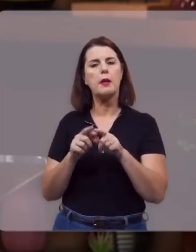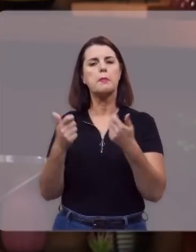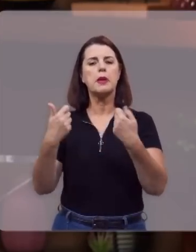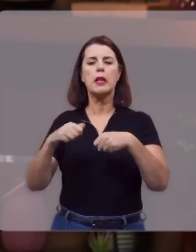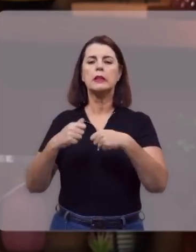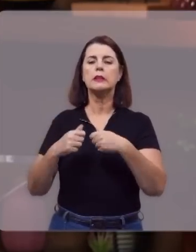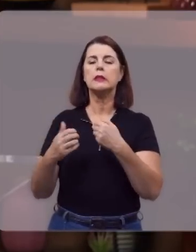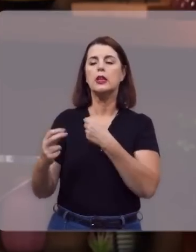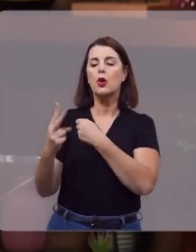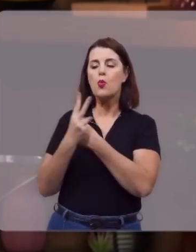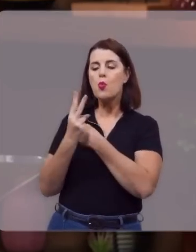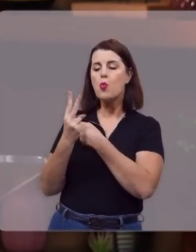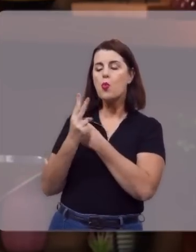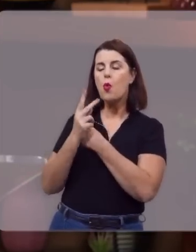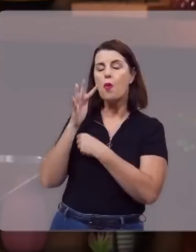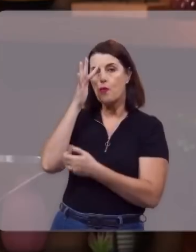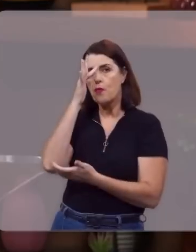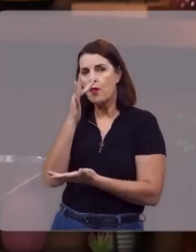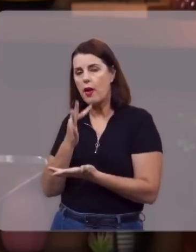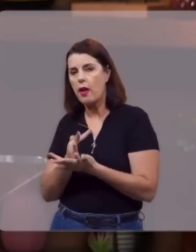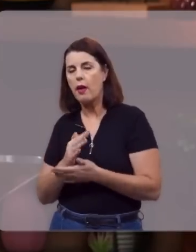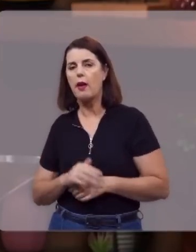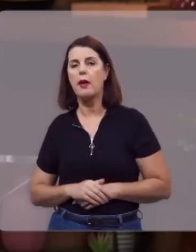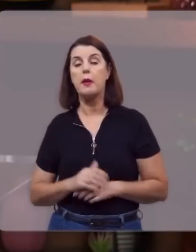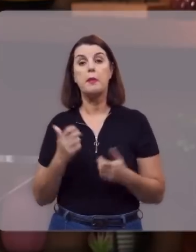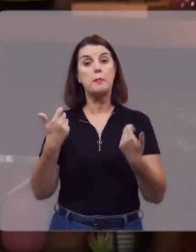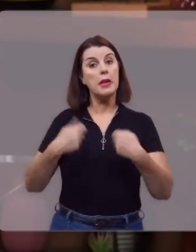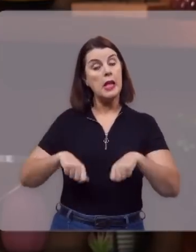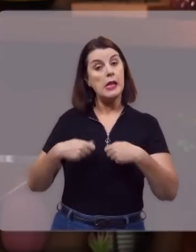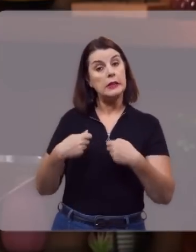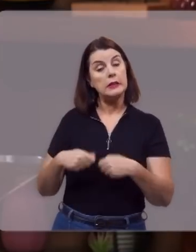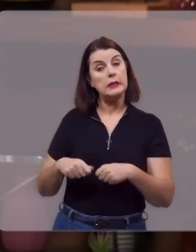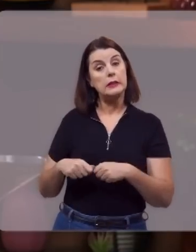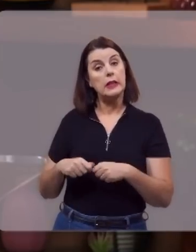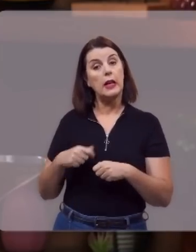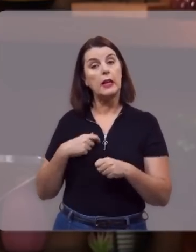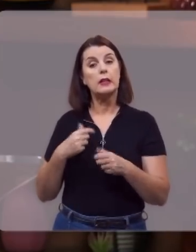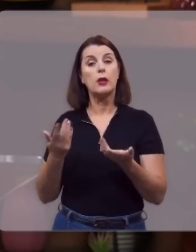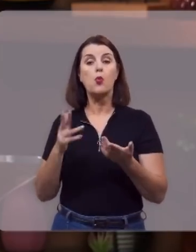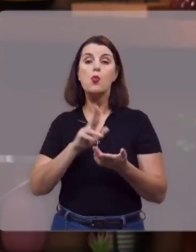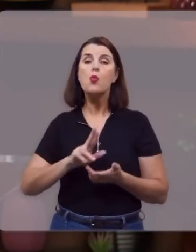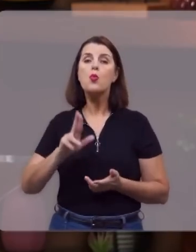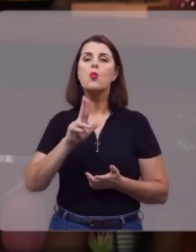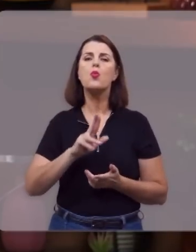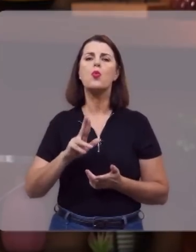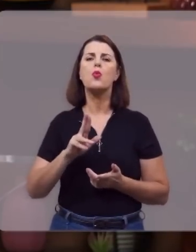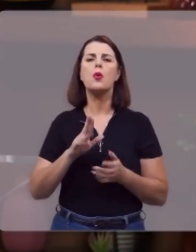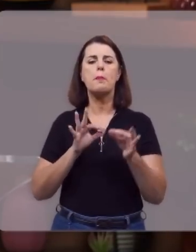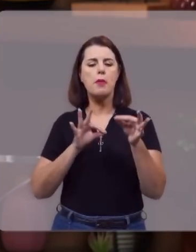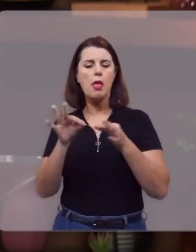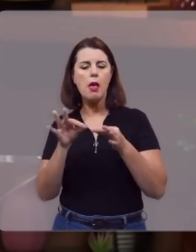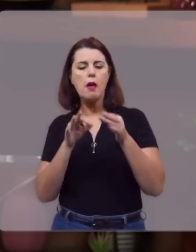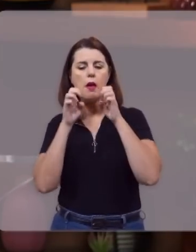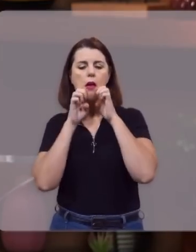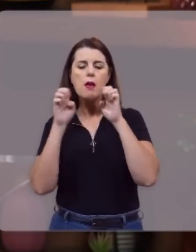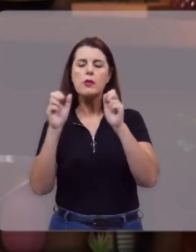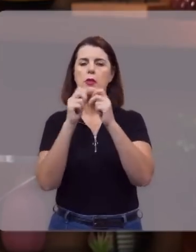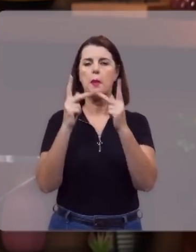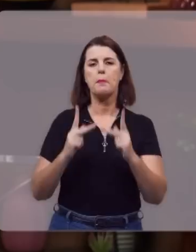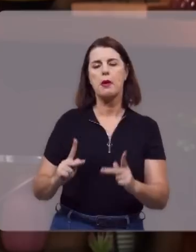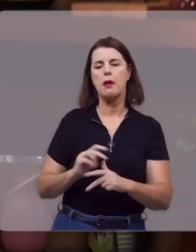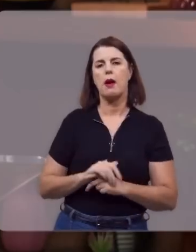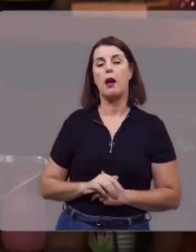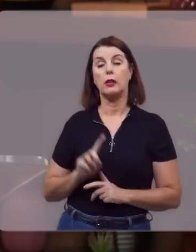nosso corpo com o escudo da fé, precisamos dos calçados da preparação do Evangelho da